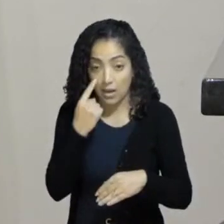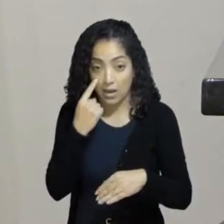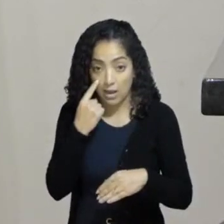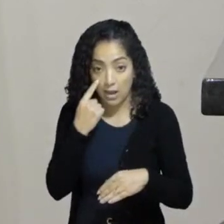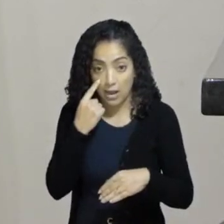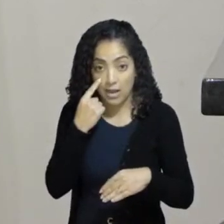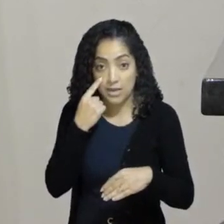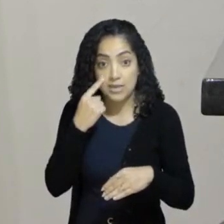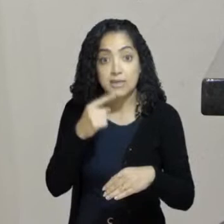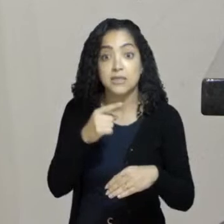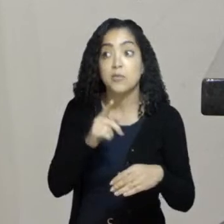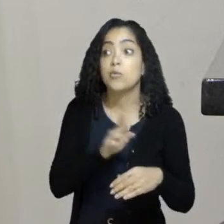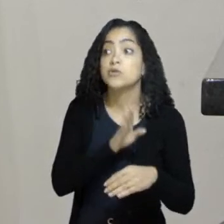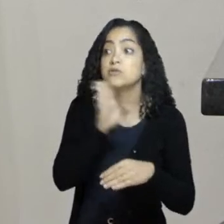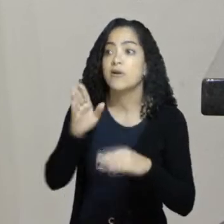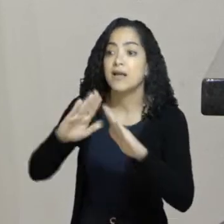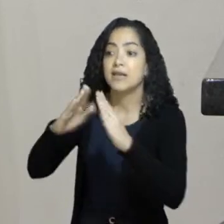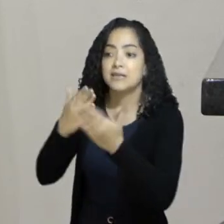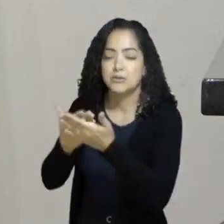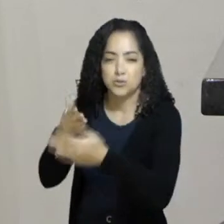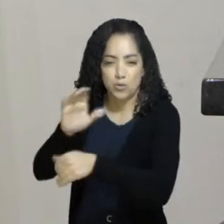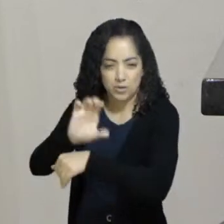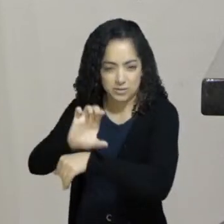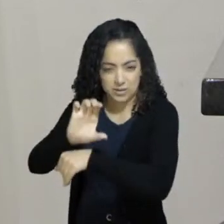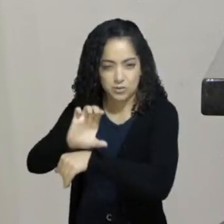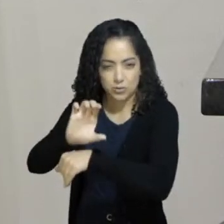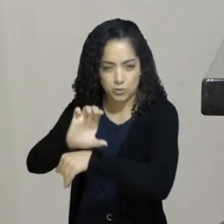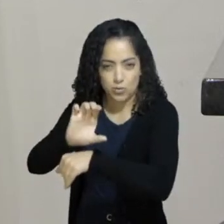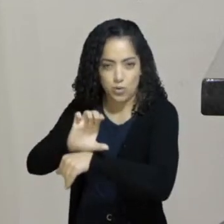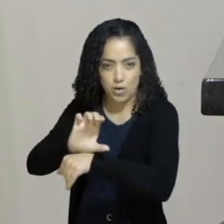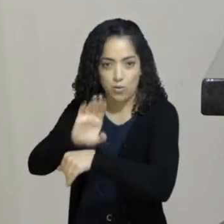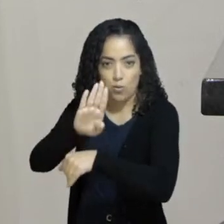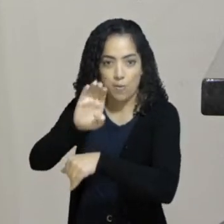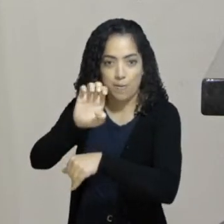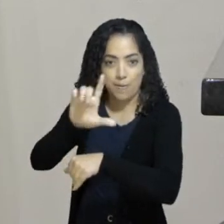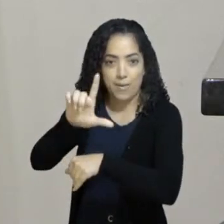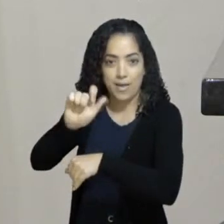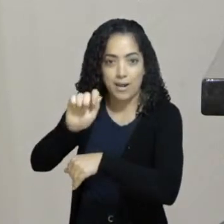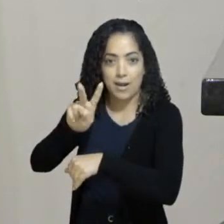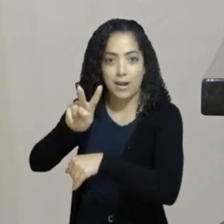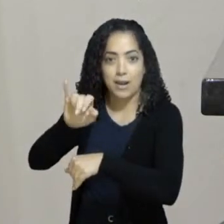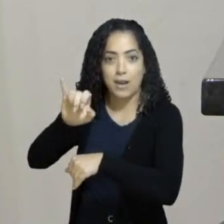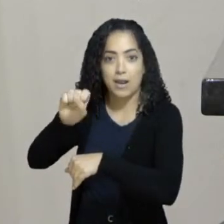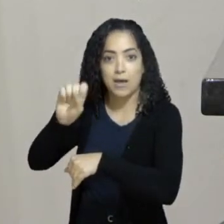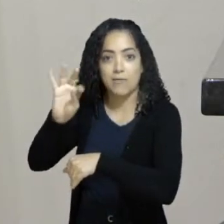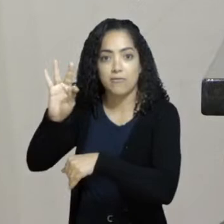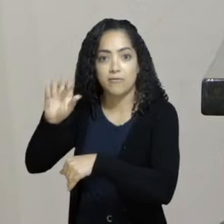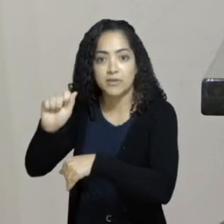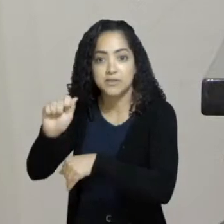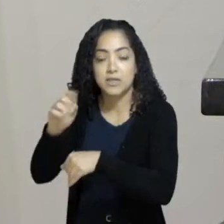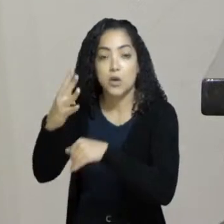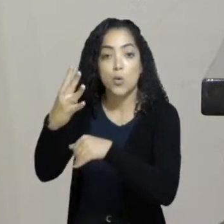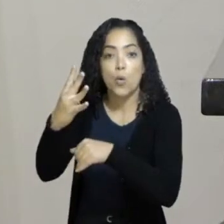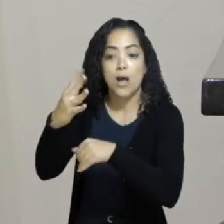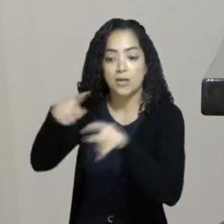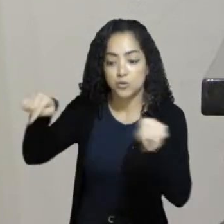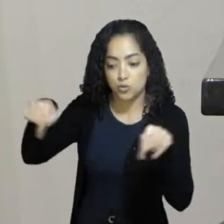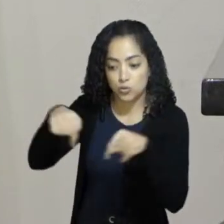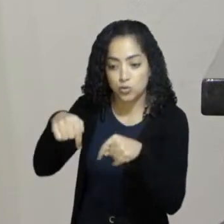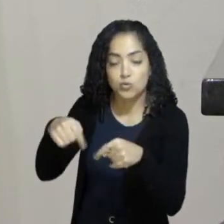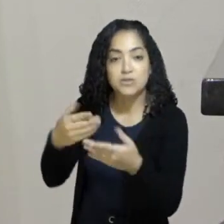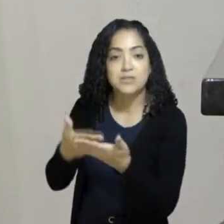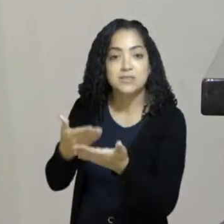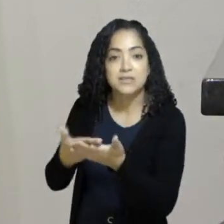vai ali visita Escola Estadual Bela Vista que tá com quatro salas inutilizada porque